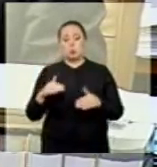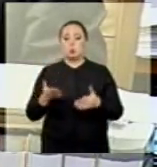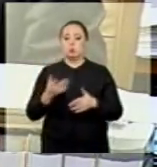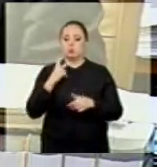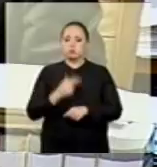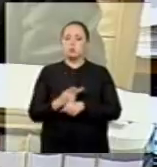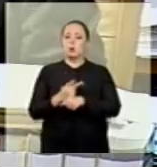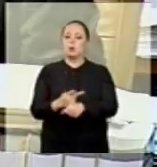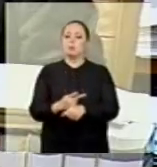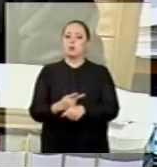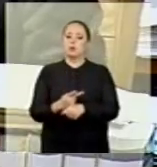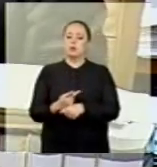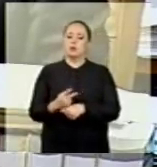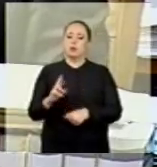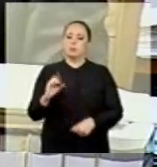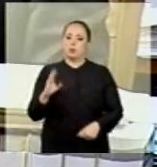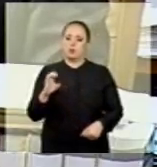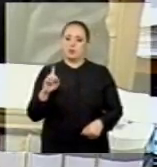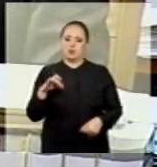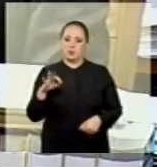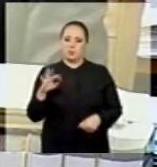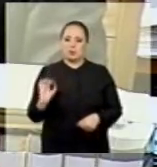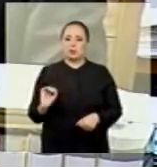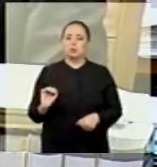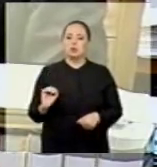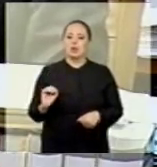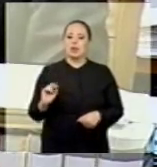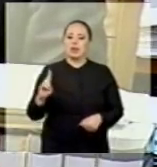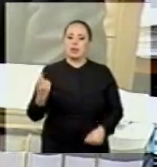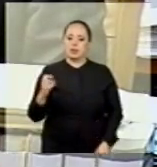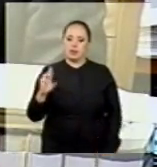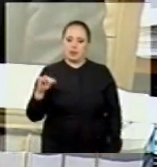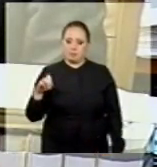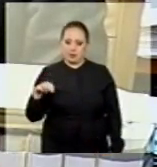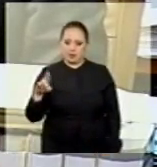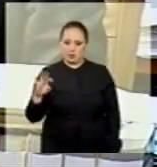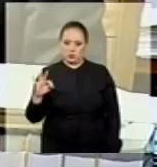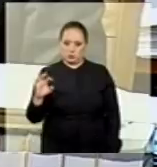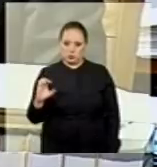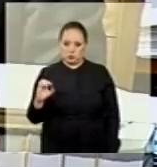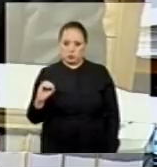desse procedimento hermenêutico, dar e conferir